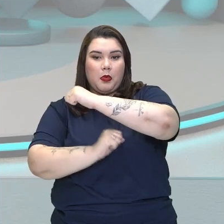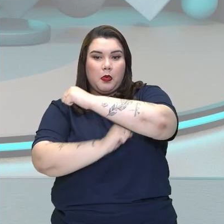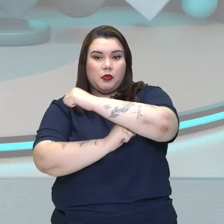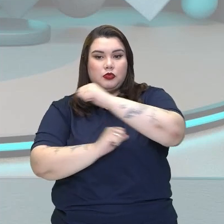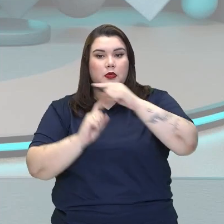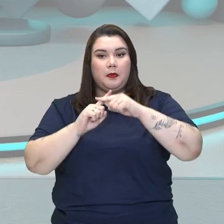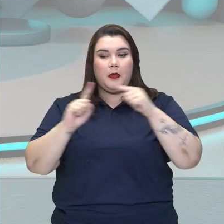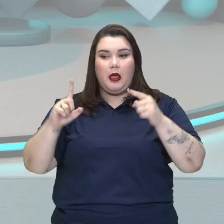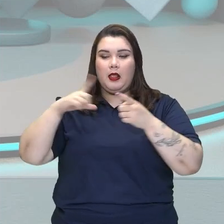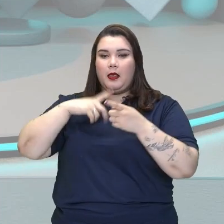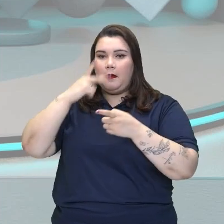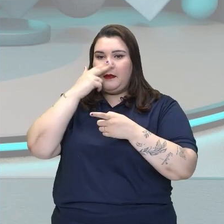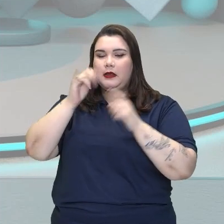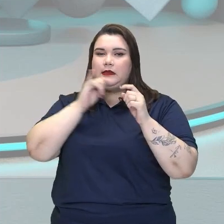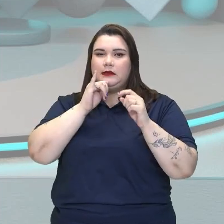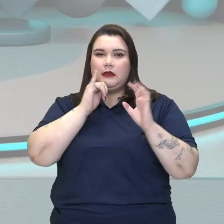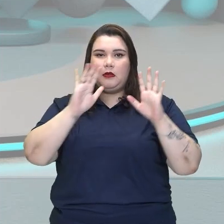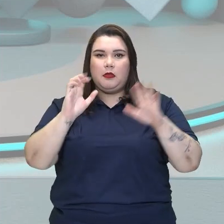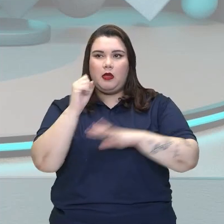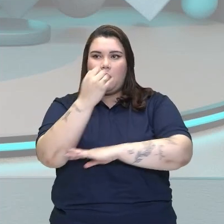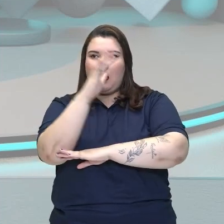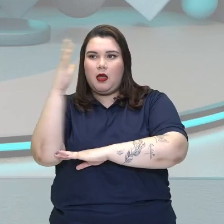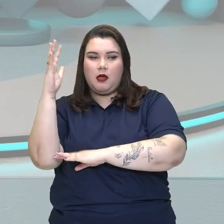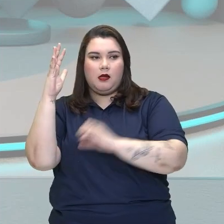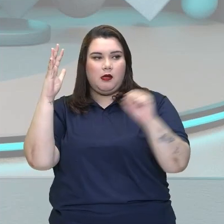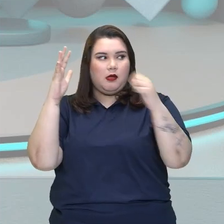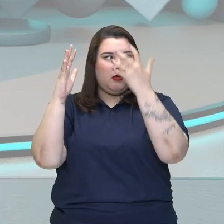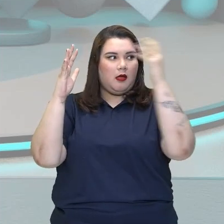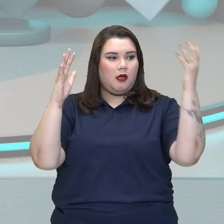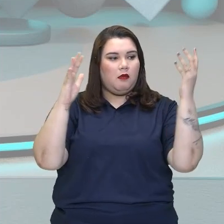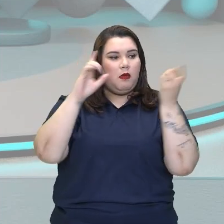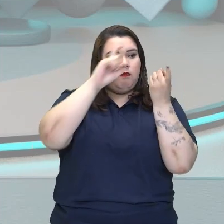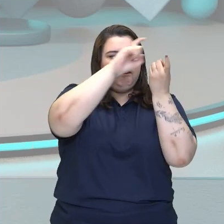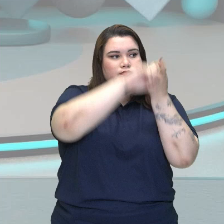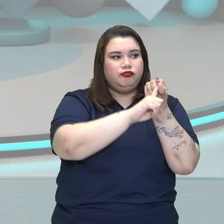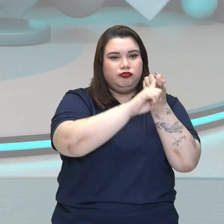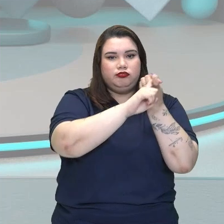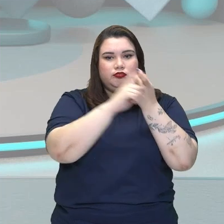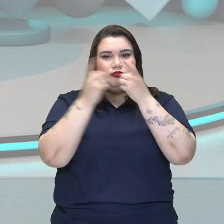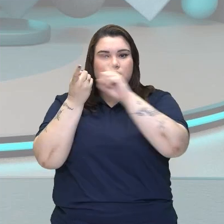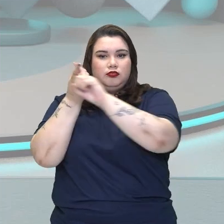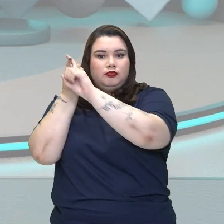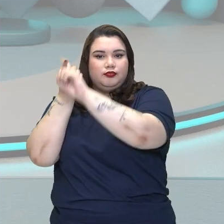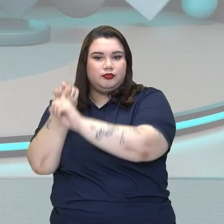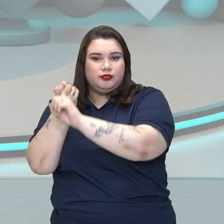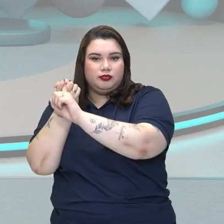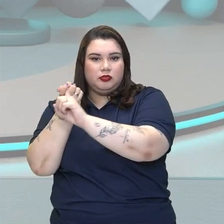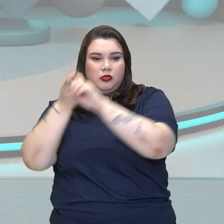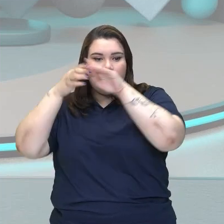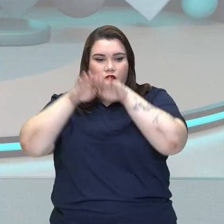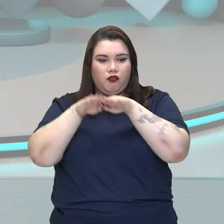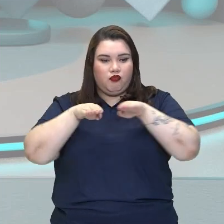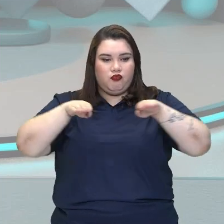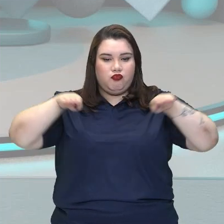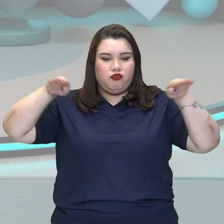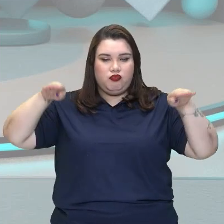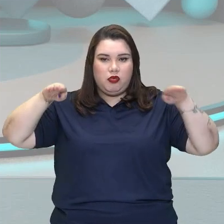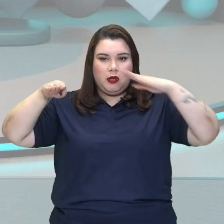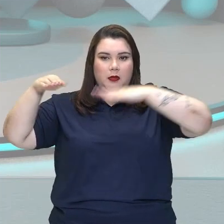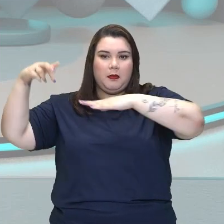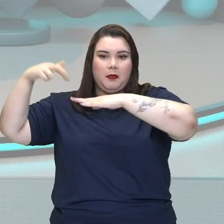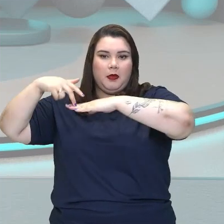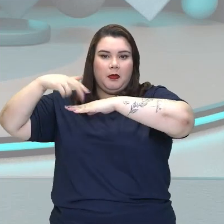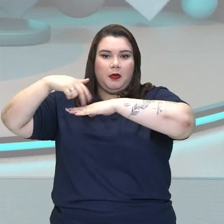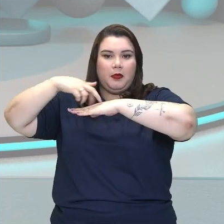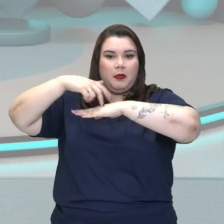são colocadas de uma árvore a outra para você poder fazer essa travessia, ok? Então tá aí, né, ultrapassando